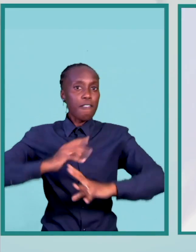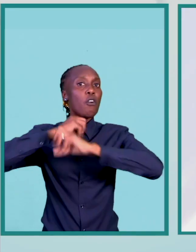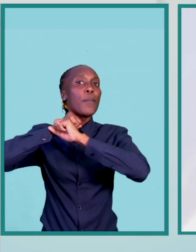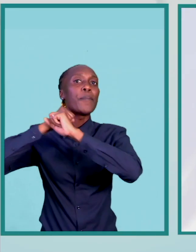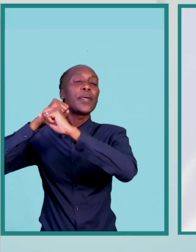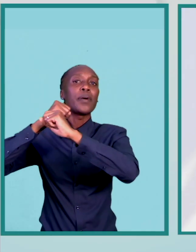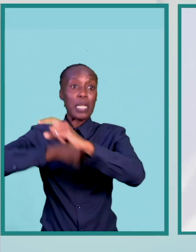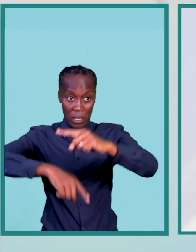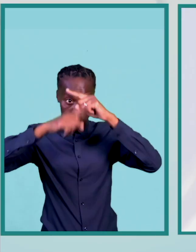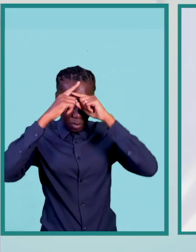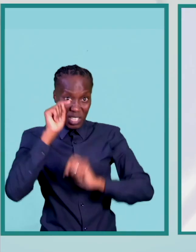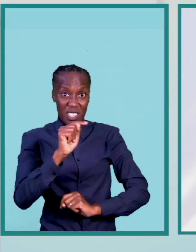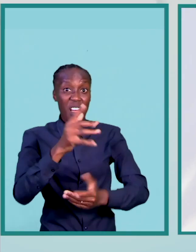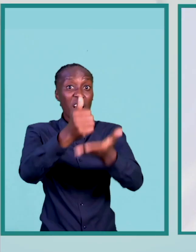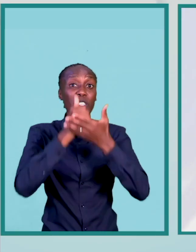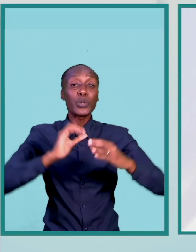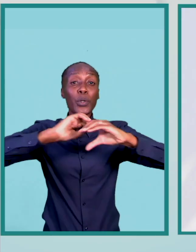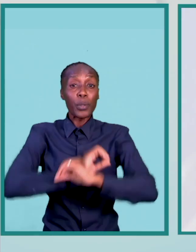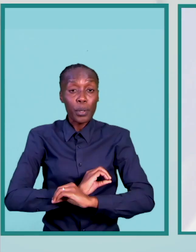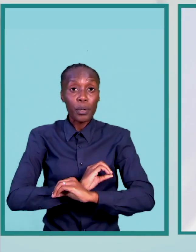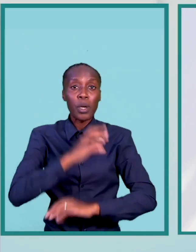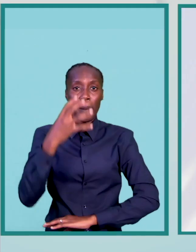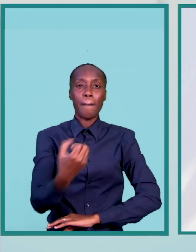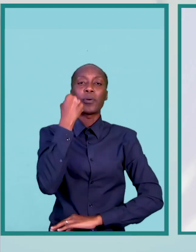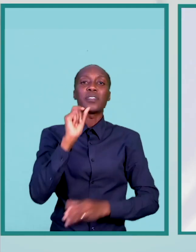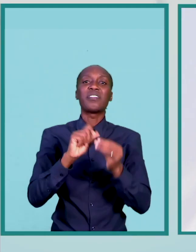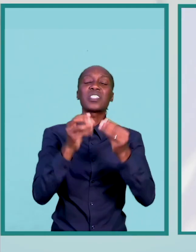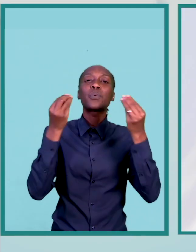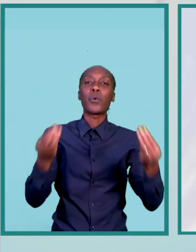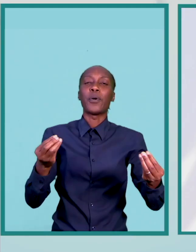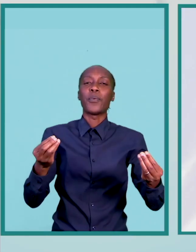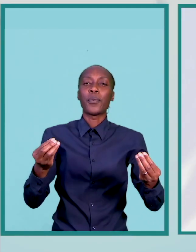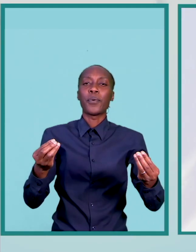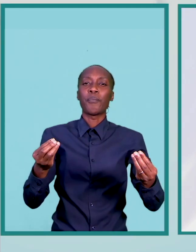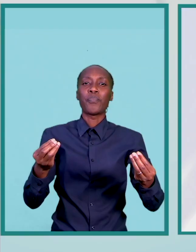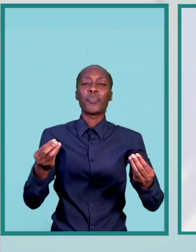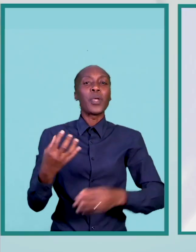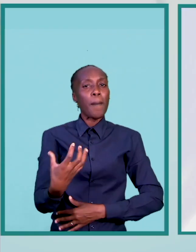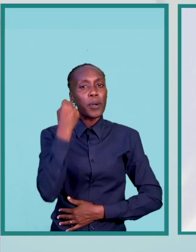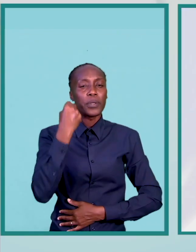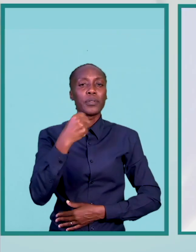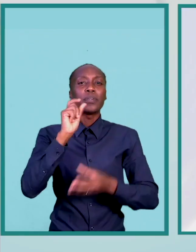nossa obrigação. Quando um polícia não toma dianteira, não toma devida atenção, até pode ser